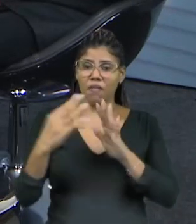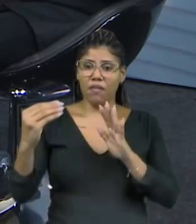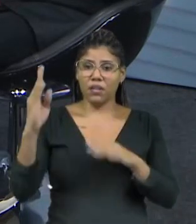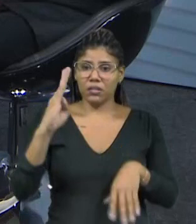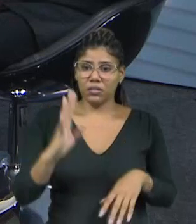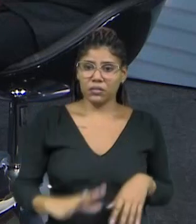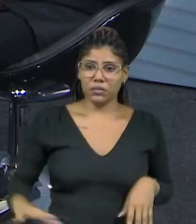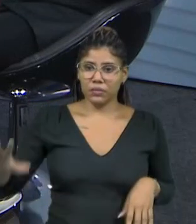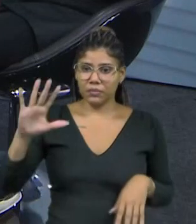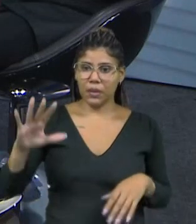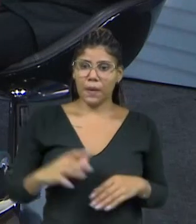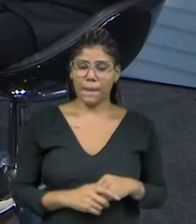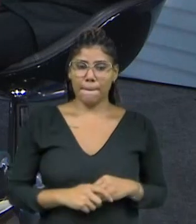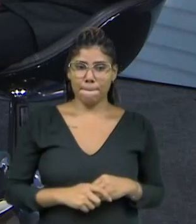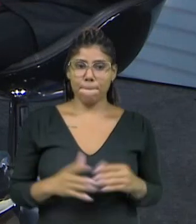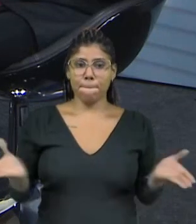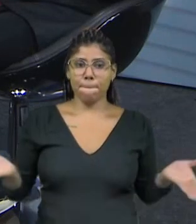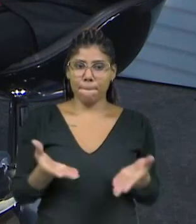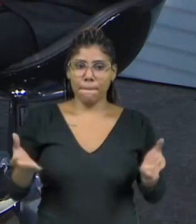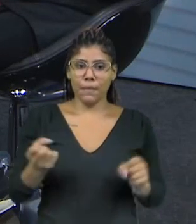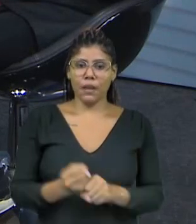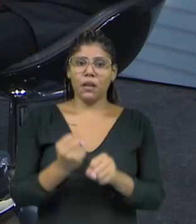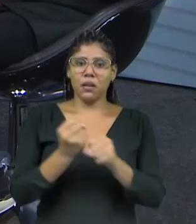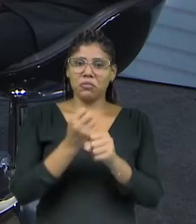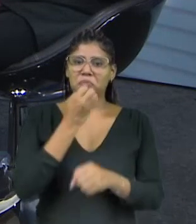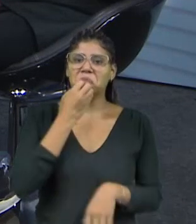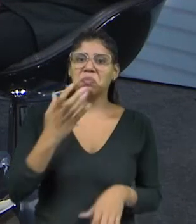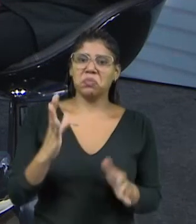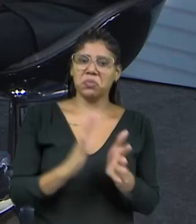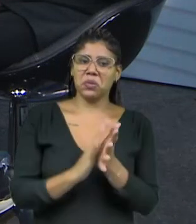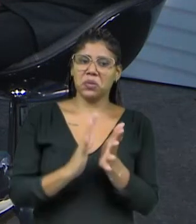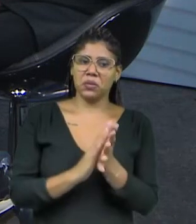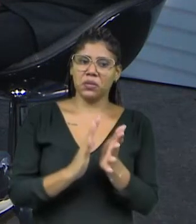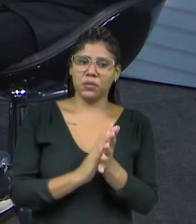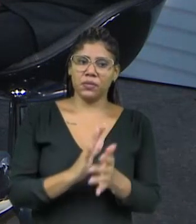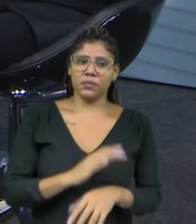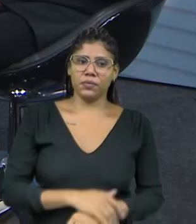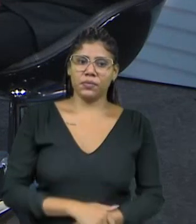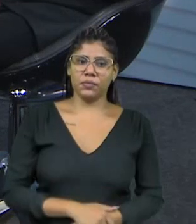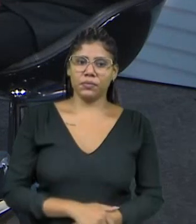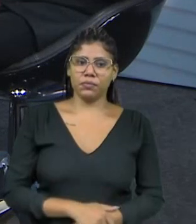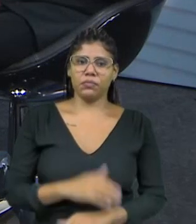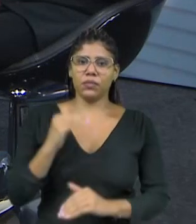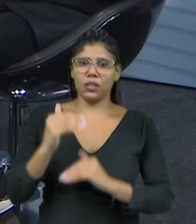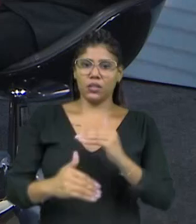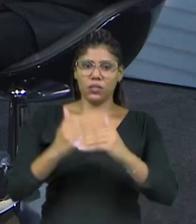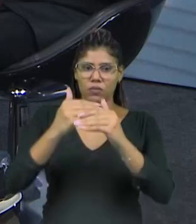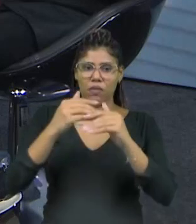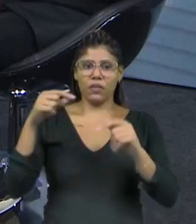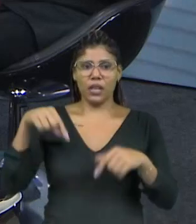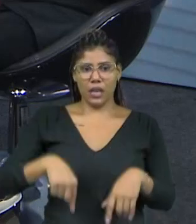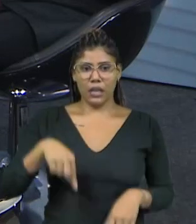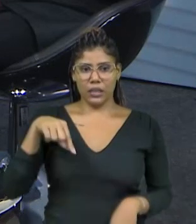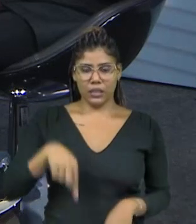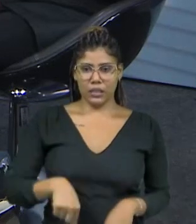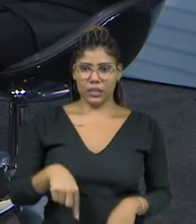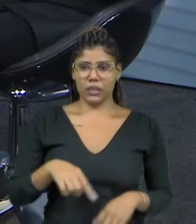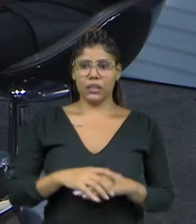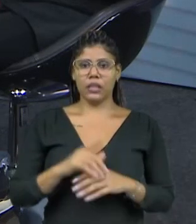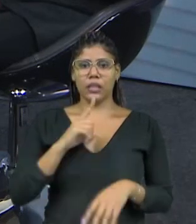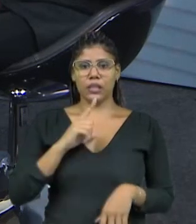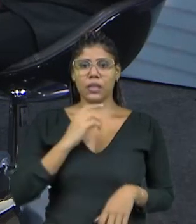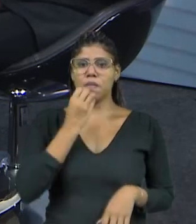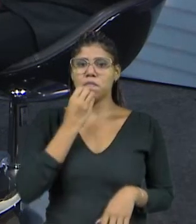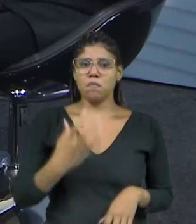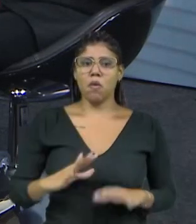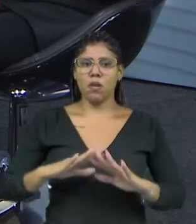Então, hoje, as nossas obras são muito bem reconhecidas. O que é desenvolvido aqui, com relação... Nós temos boas escolas de